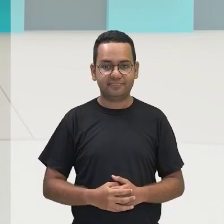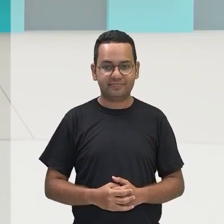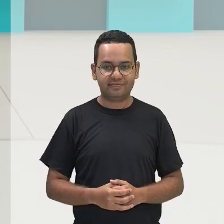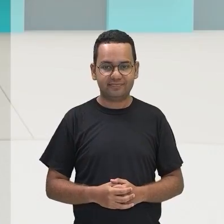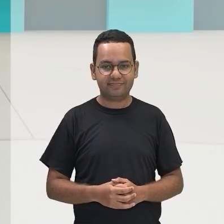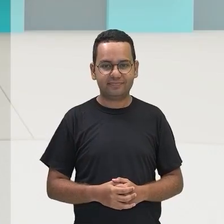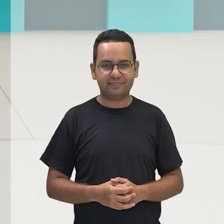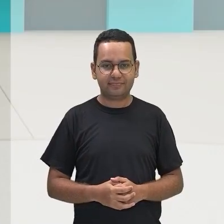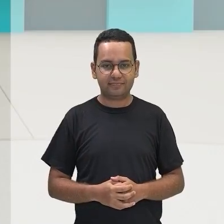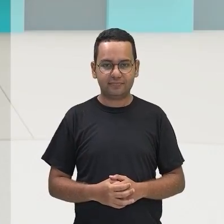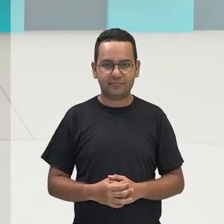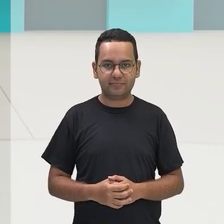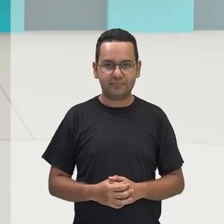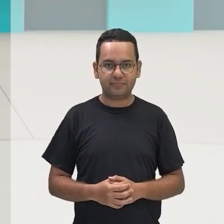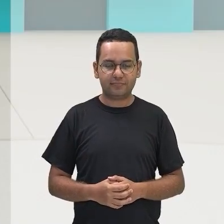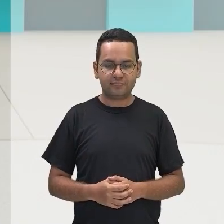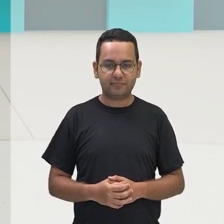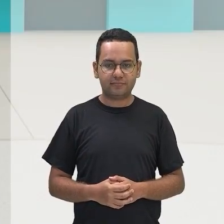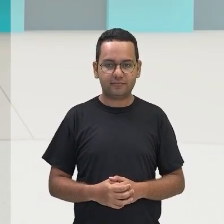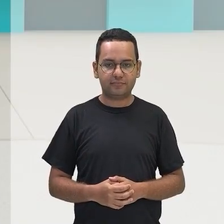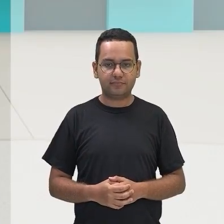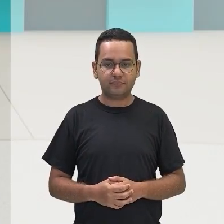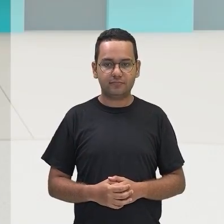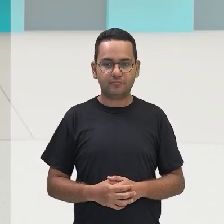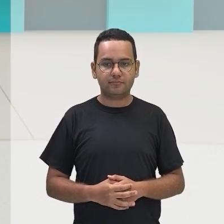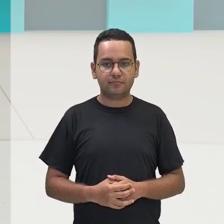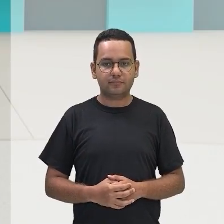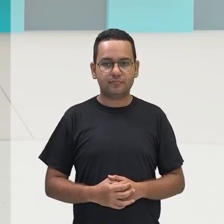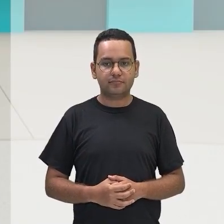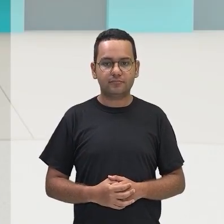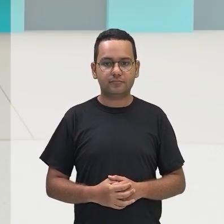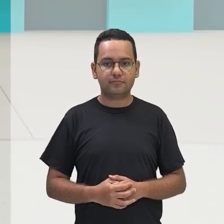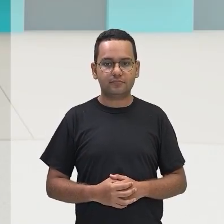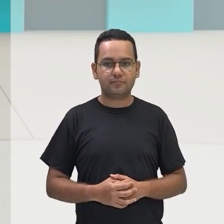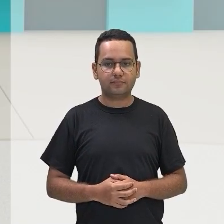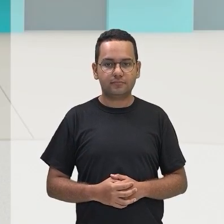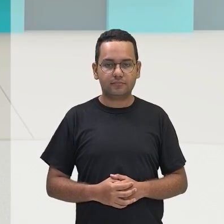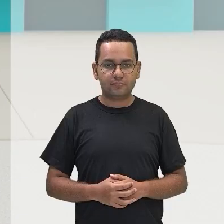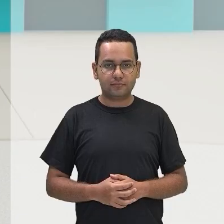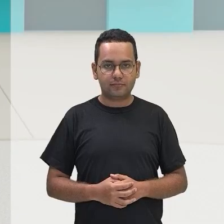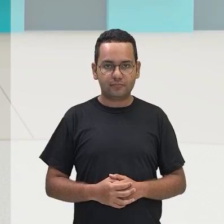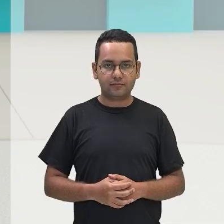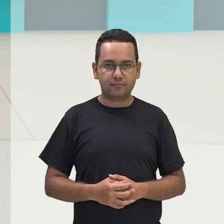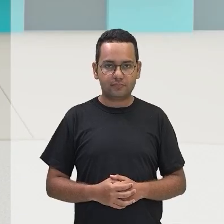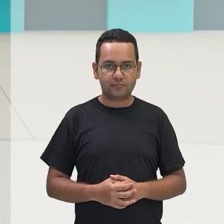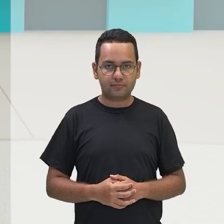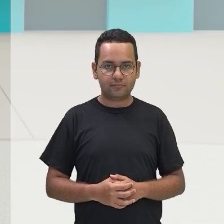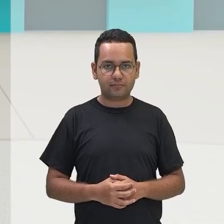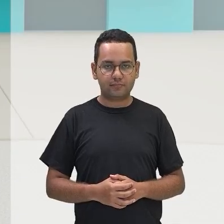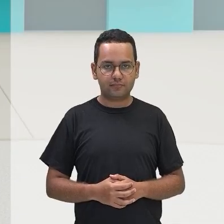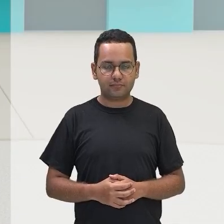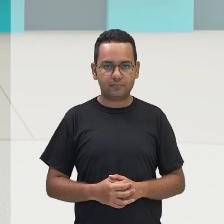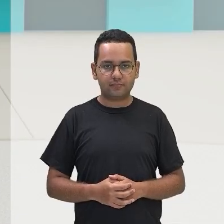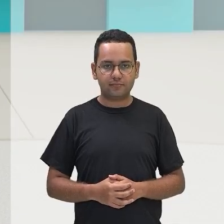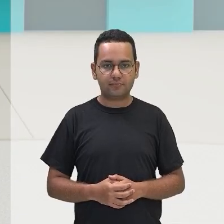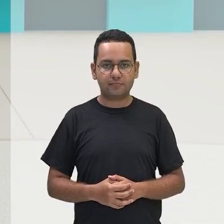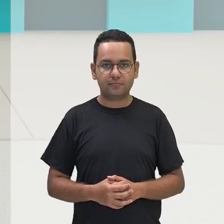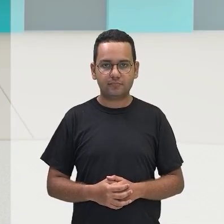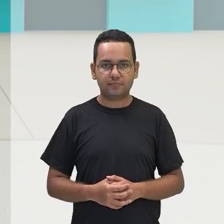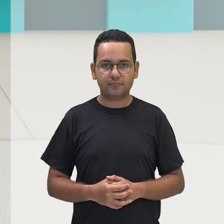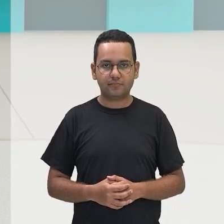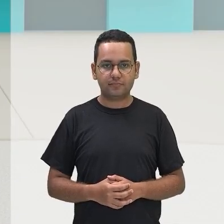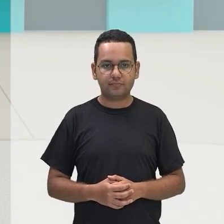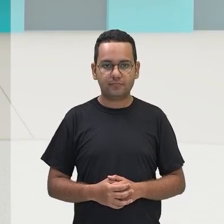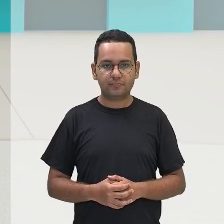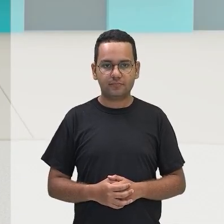numa postura, né, numa posição diferenciada. Ok? Tá bom? Agora, nós vamos ver em relação ao